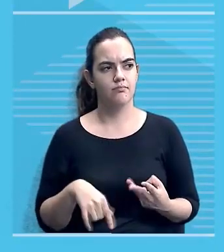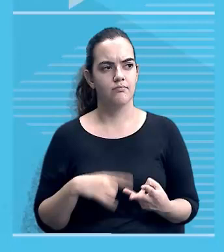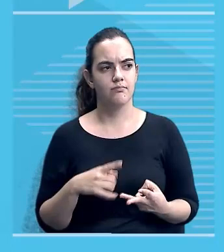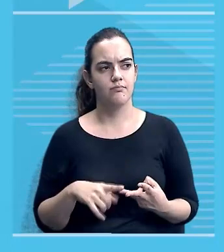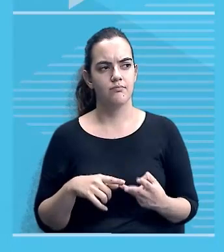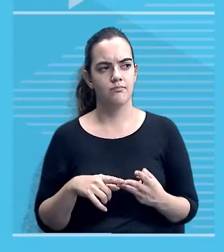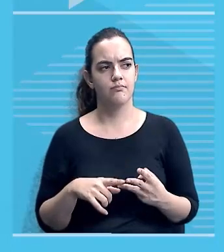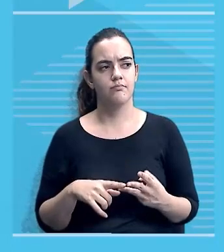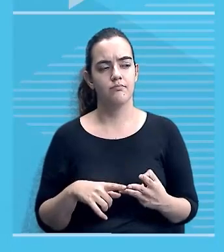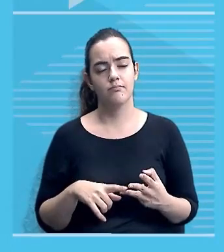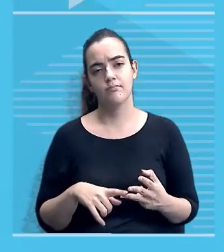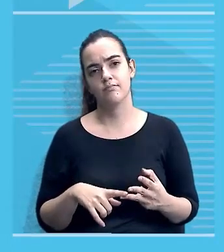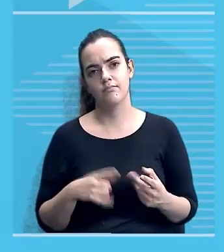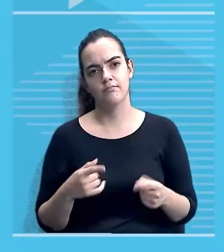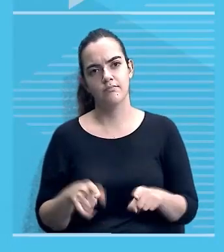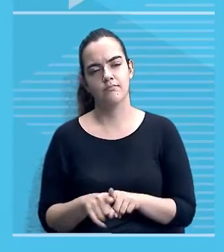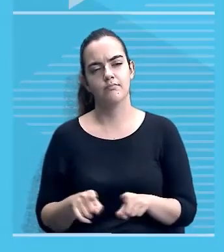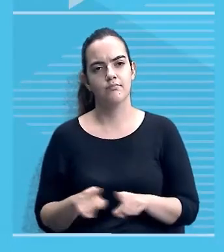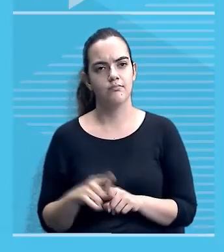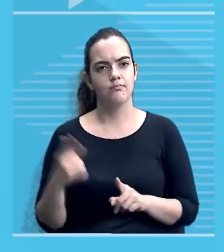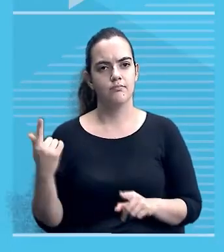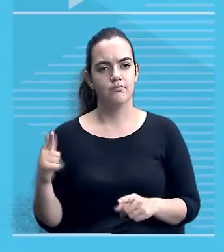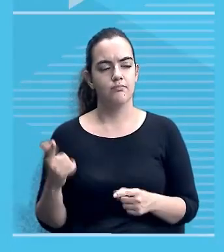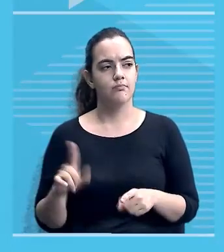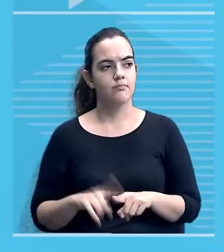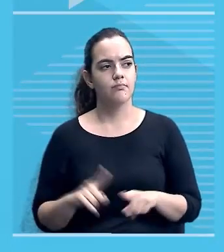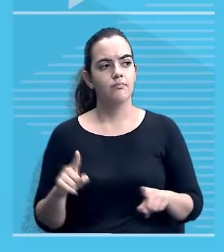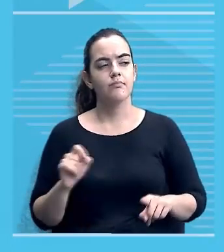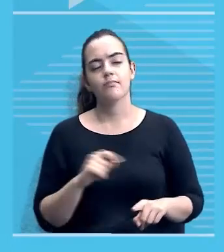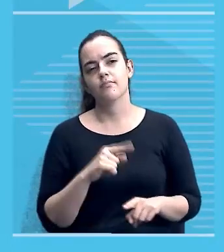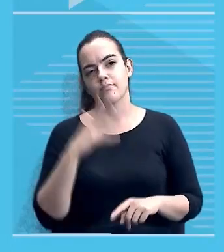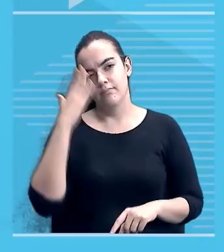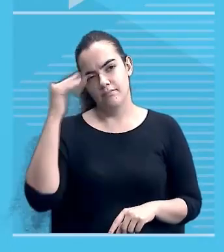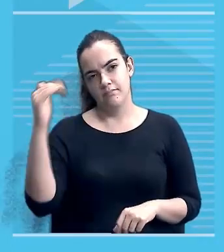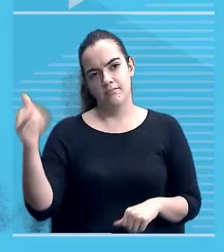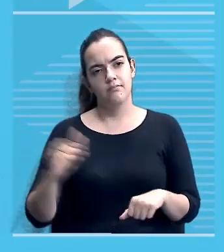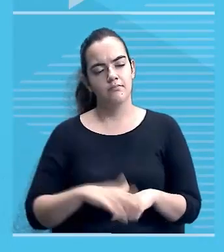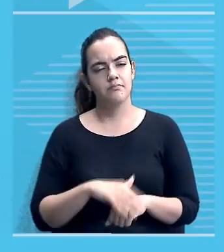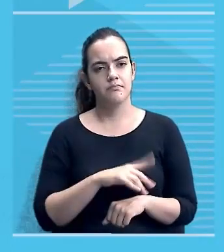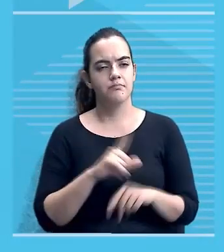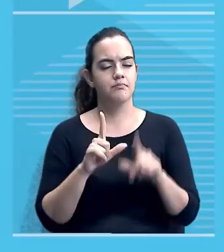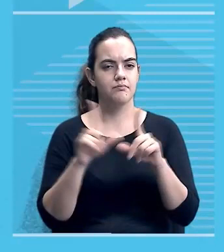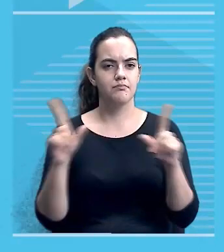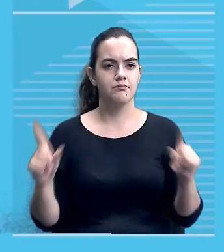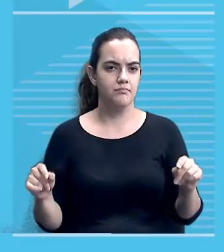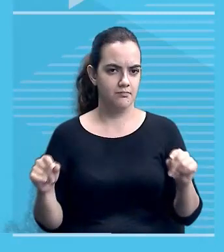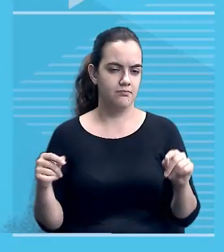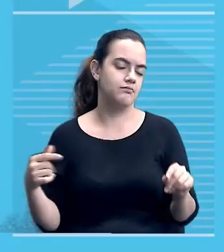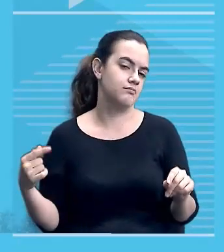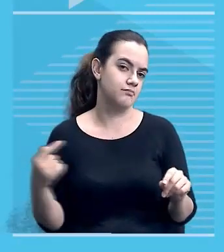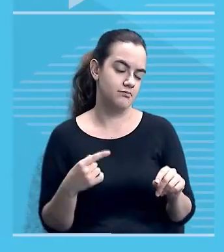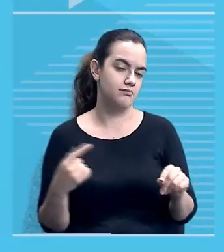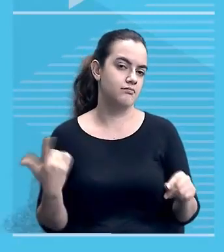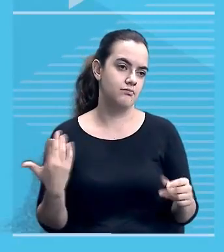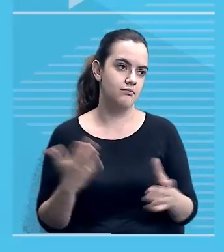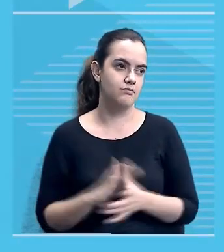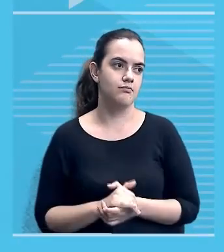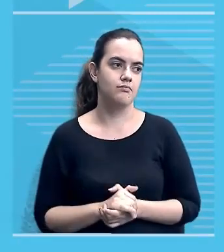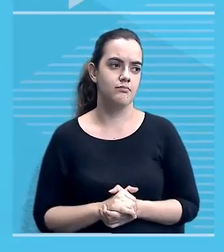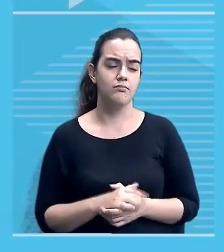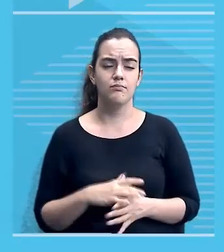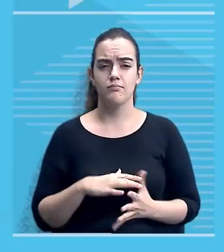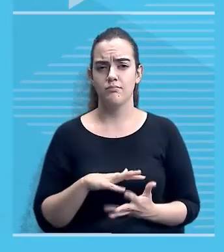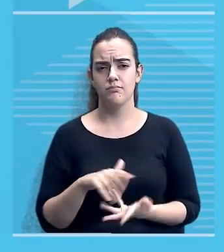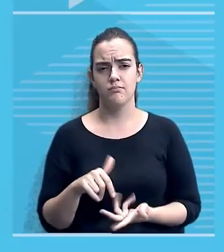até mais conhecido né de cidade planejada né no mundo existe várias cidades planejadas